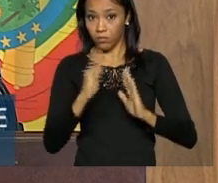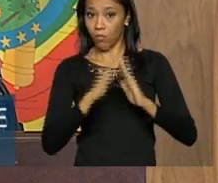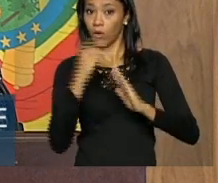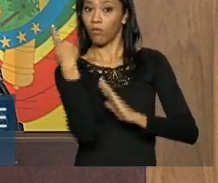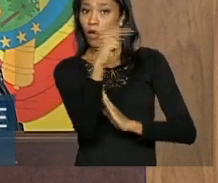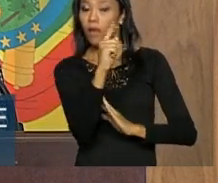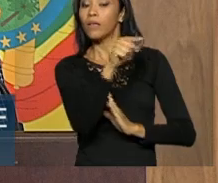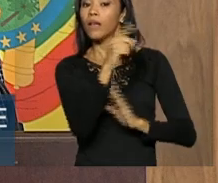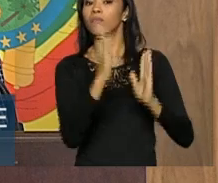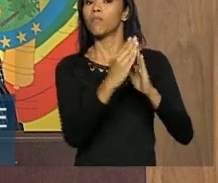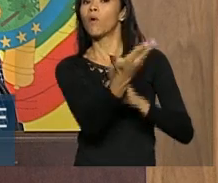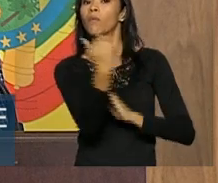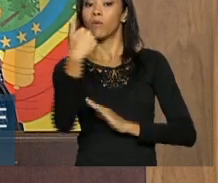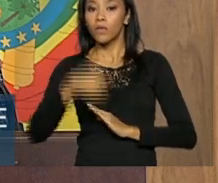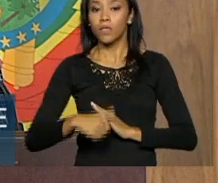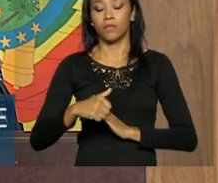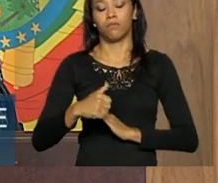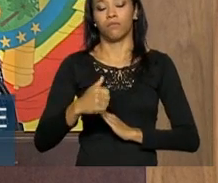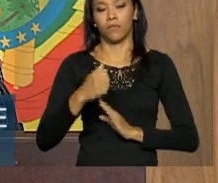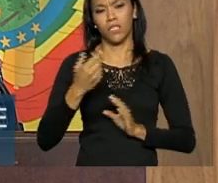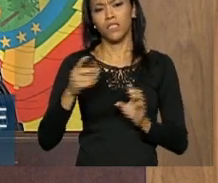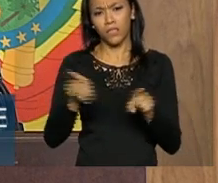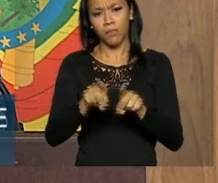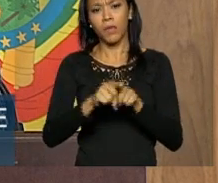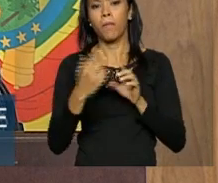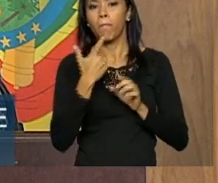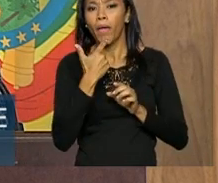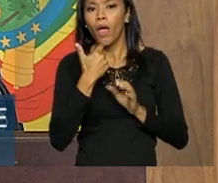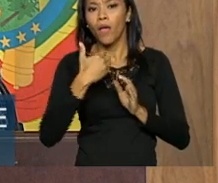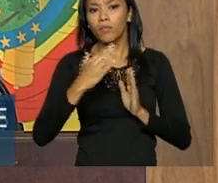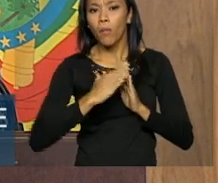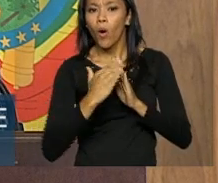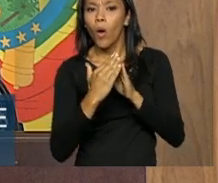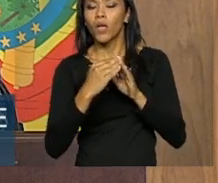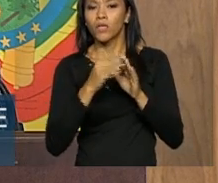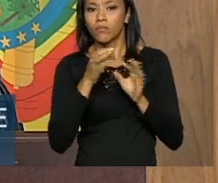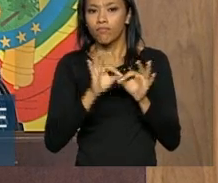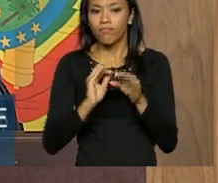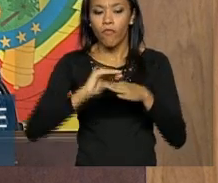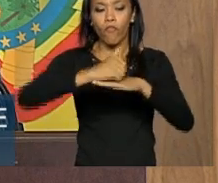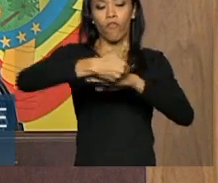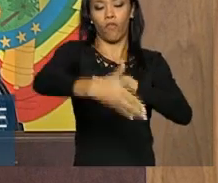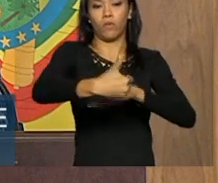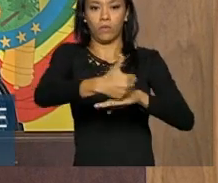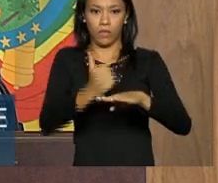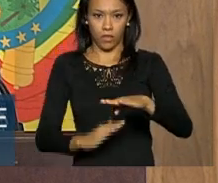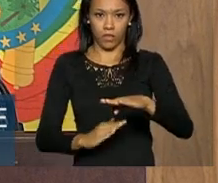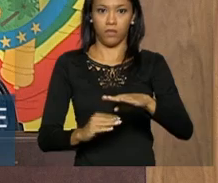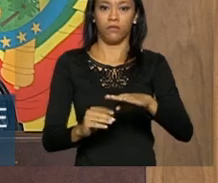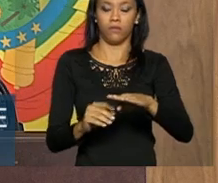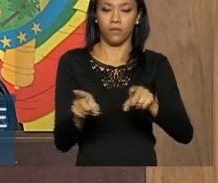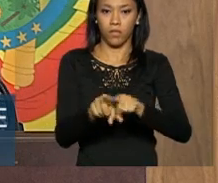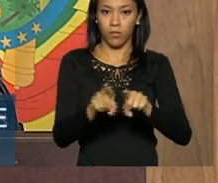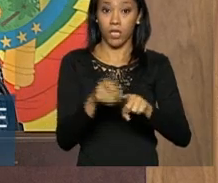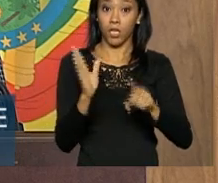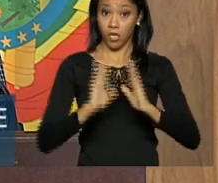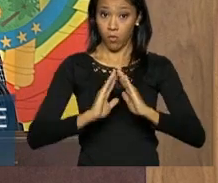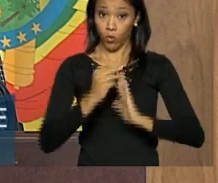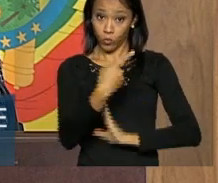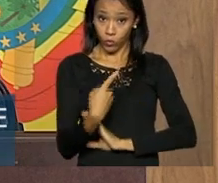vivem ao longo da nossa extensa fronteira, assim como daqueles residentes nos dois